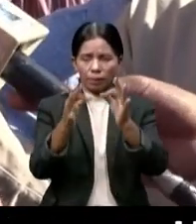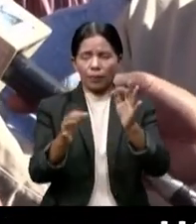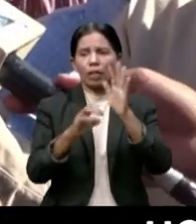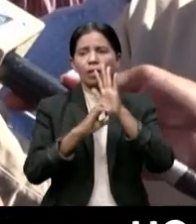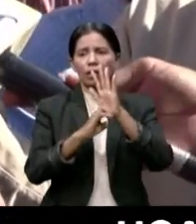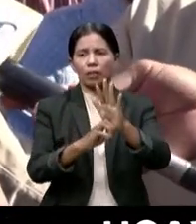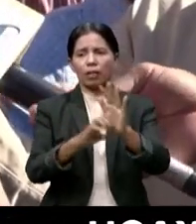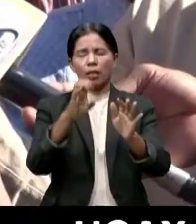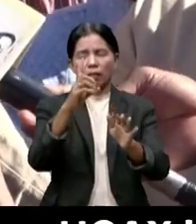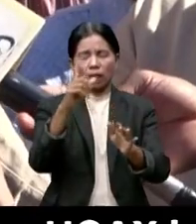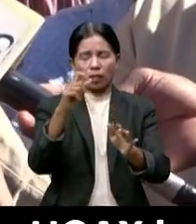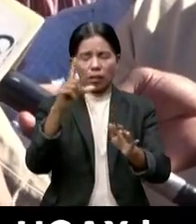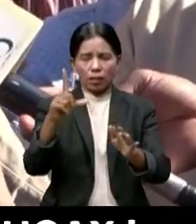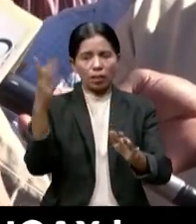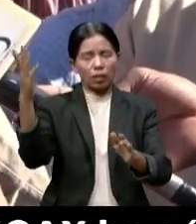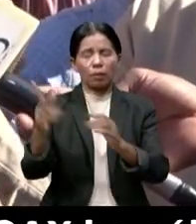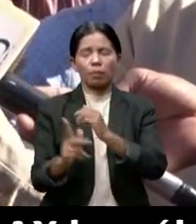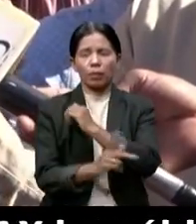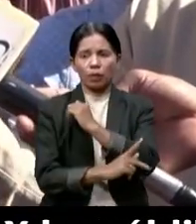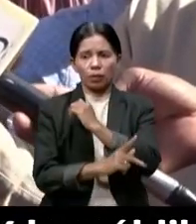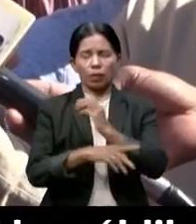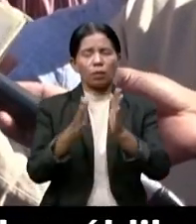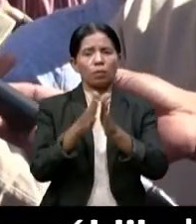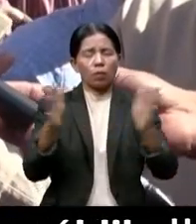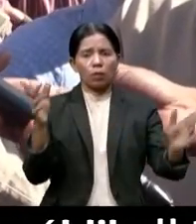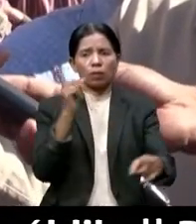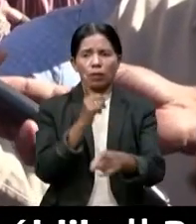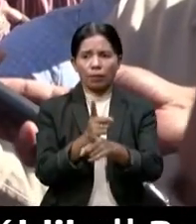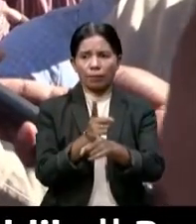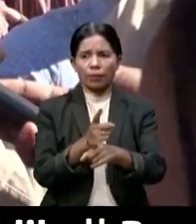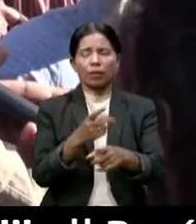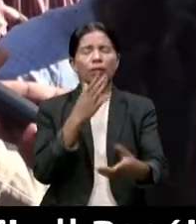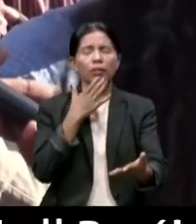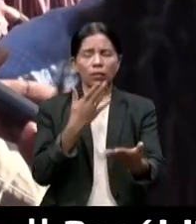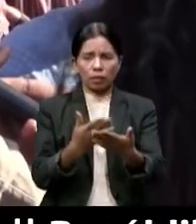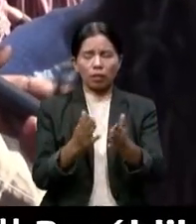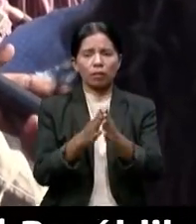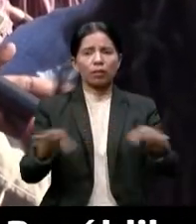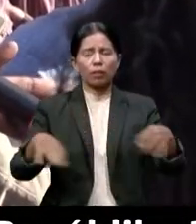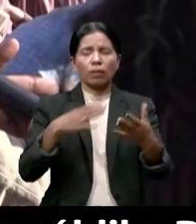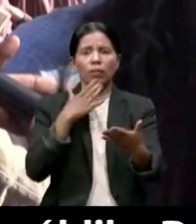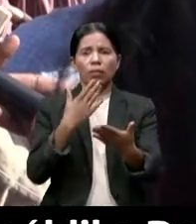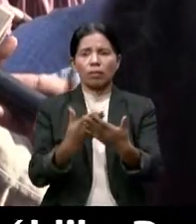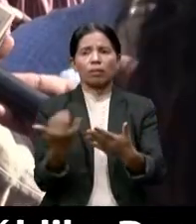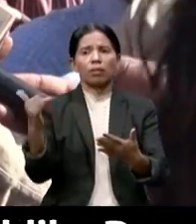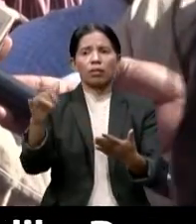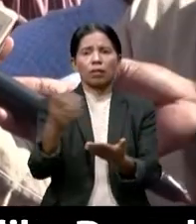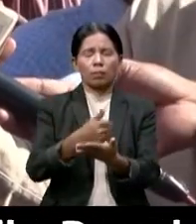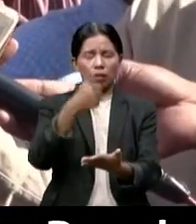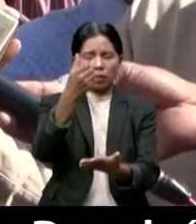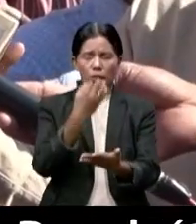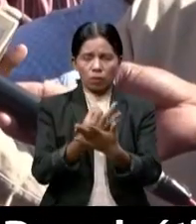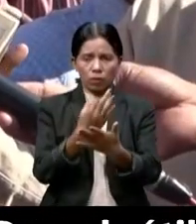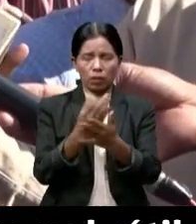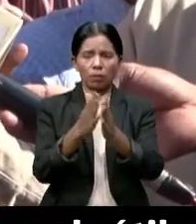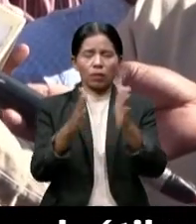exemplo, ETDL e Portugal. Bota teve, sucesso voto, se irmã não ouça um voto,